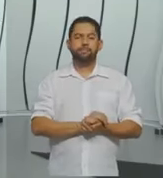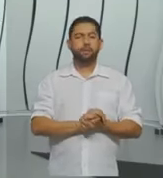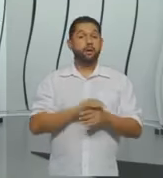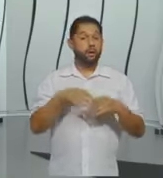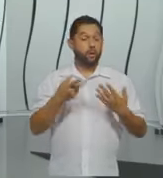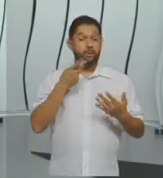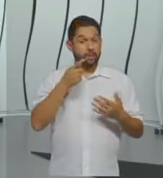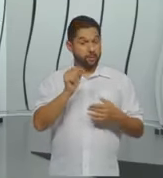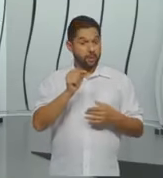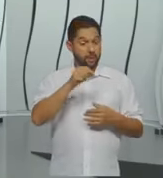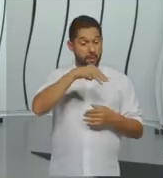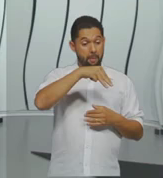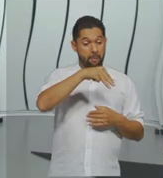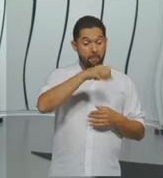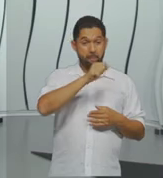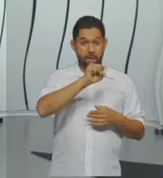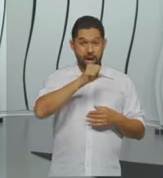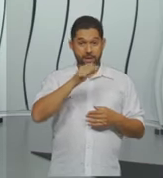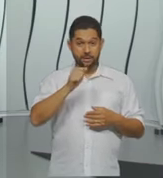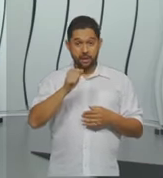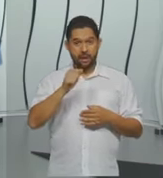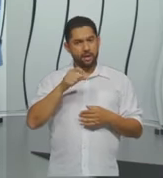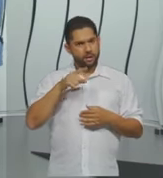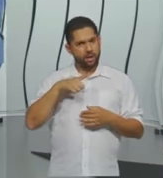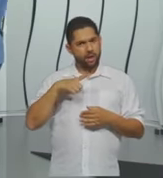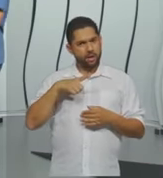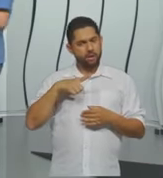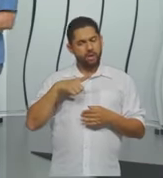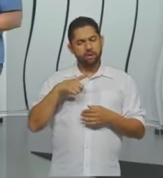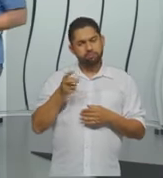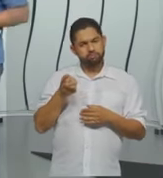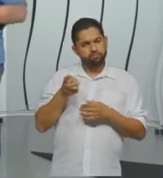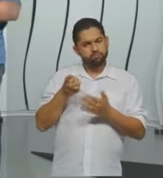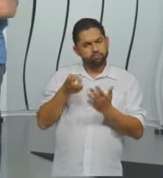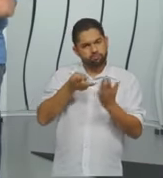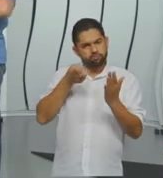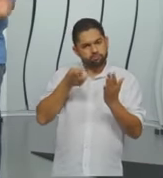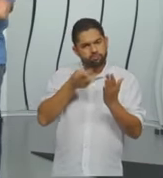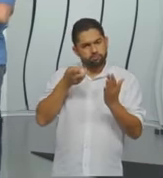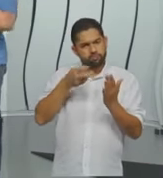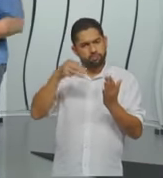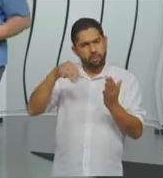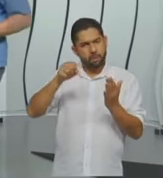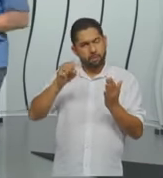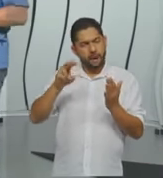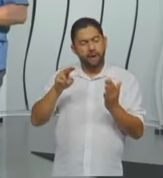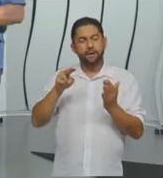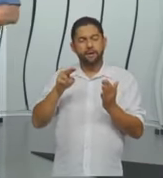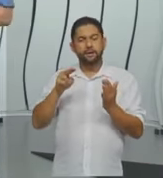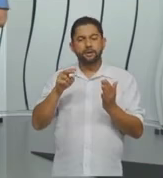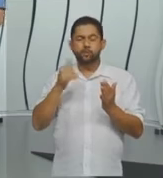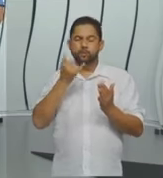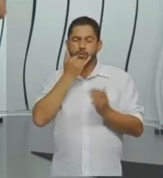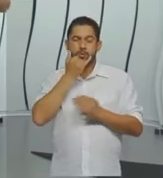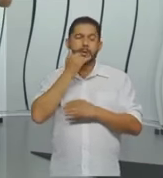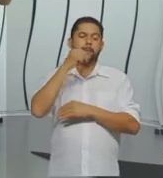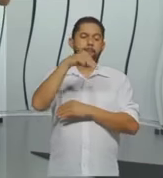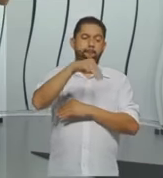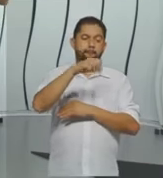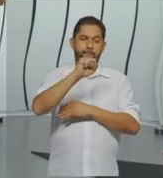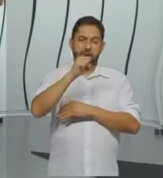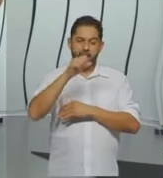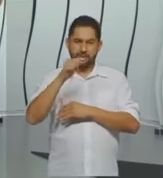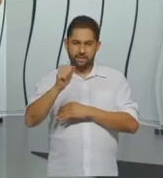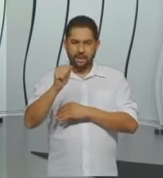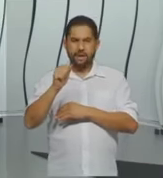massa. Certo? Então, quando a gente fala... Perdão, acabei passando aqui. Quando você pega